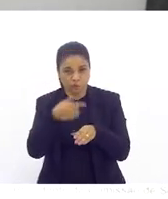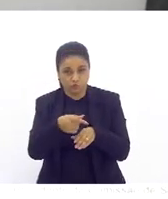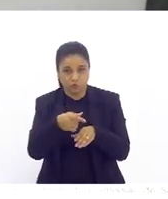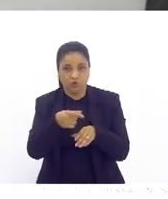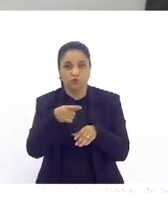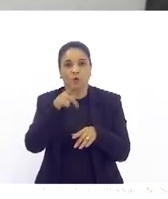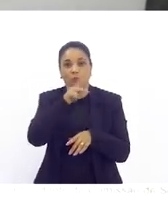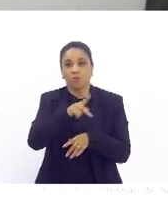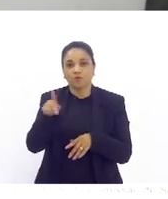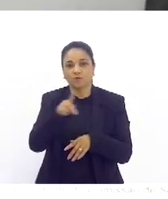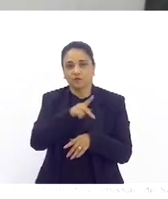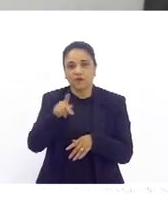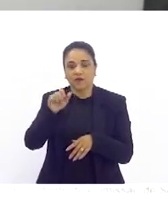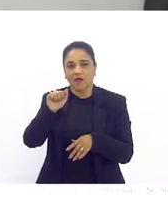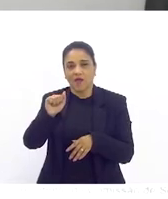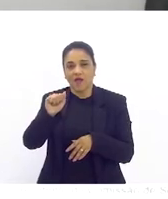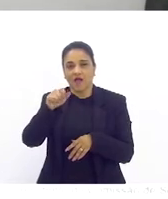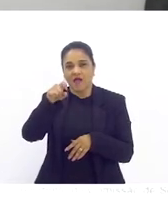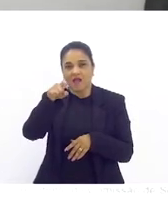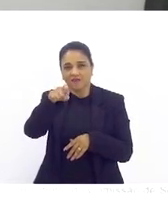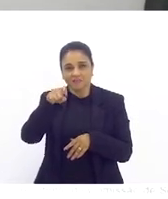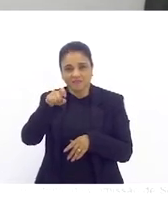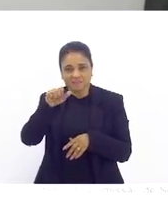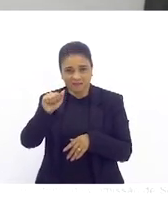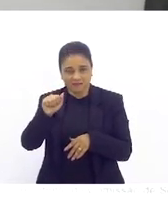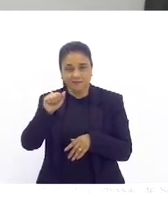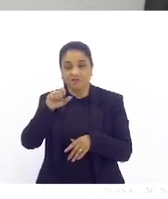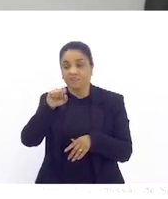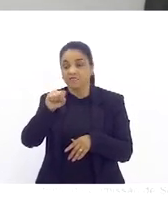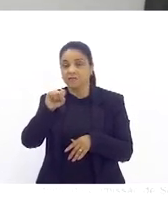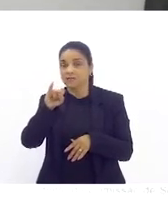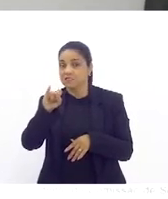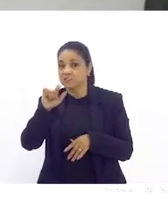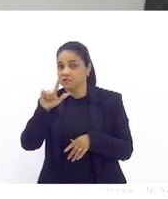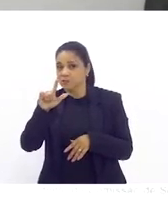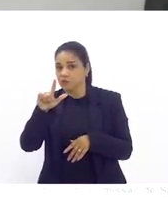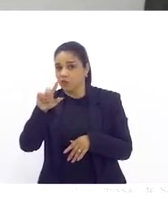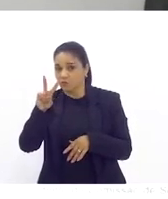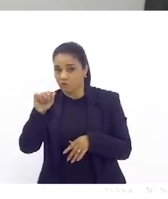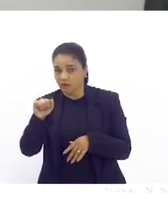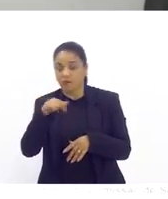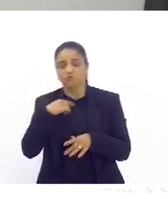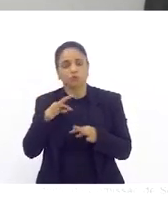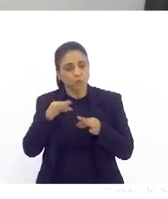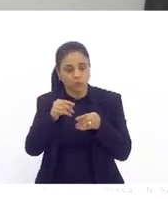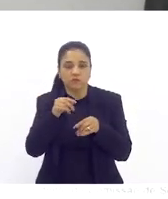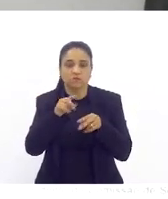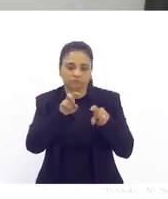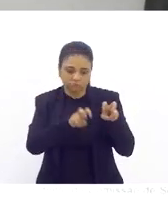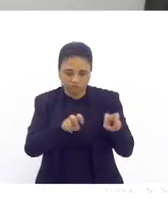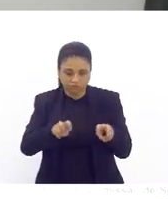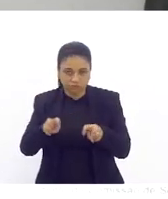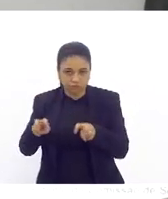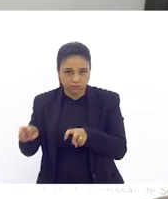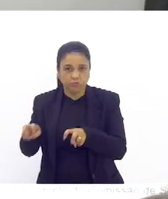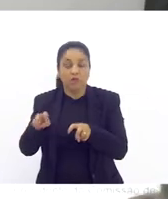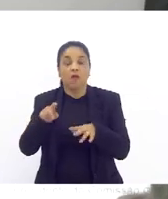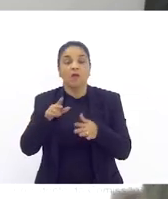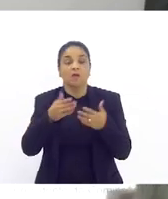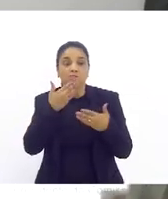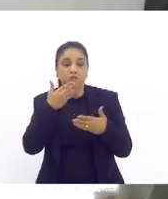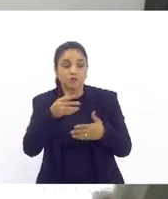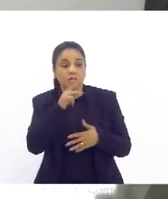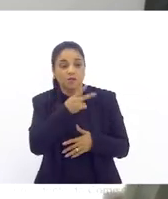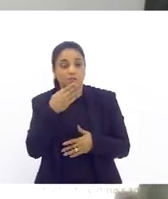Ai que se a Silva E aí nós vamos já colocar todas as pessoas e aí pedi professora Malvina para todos